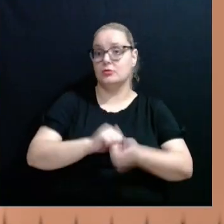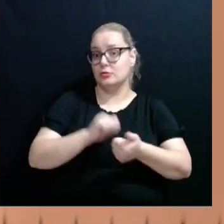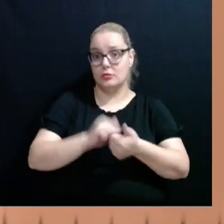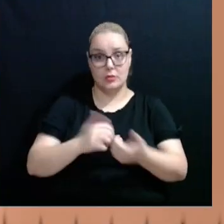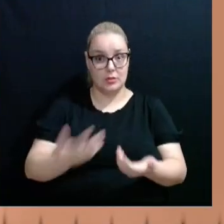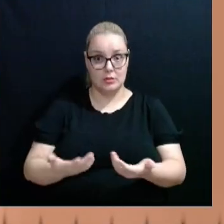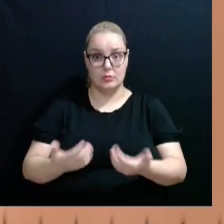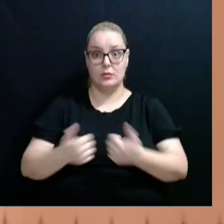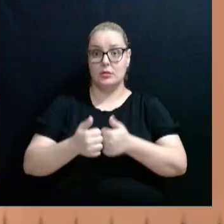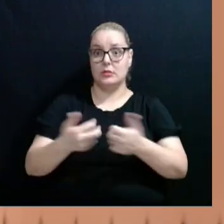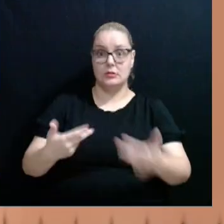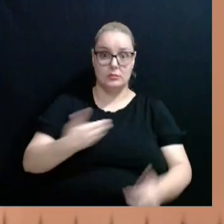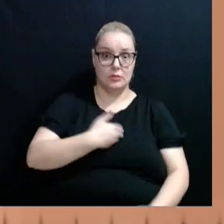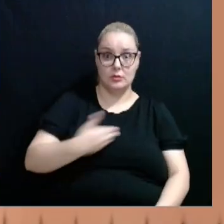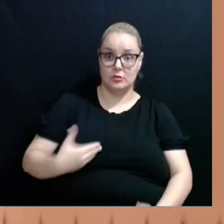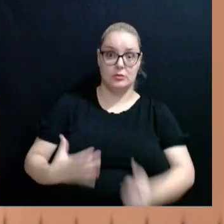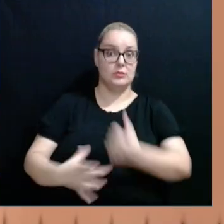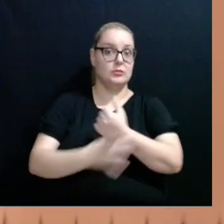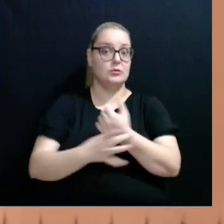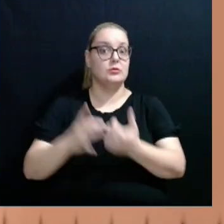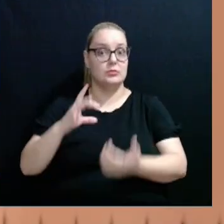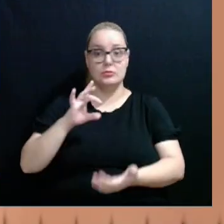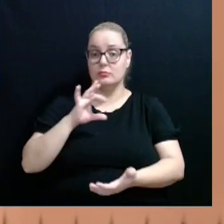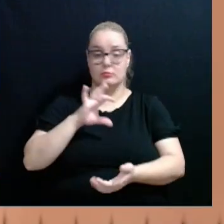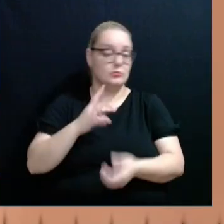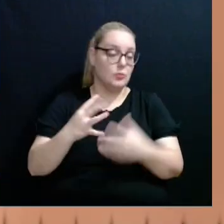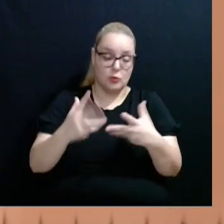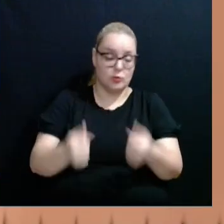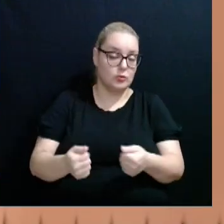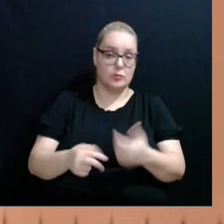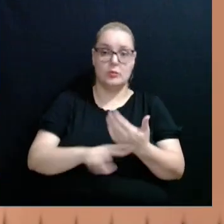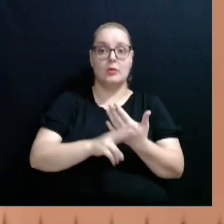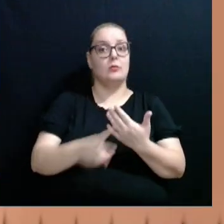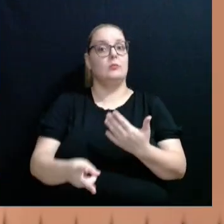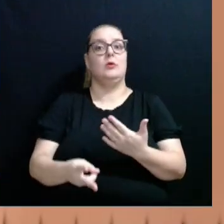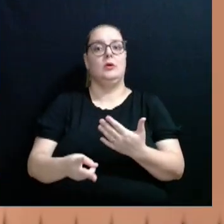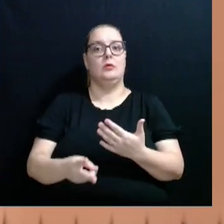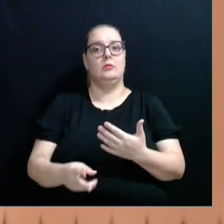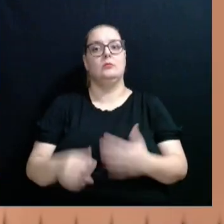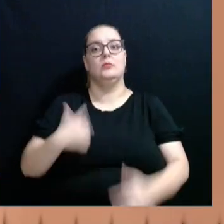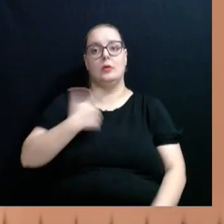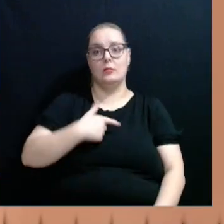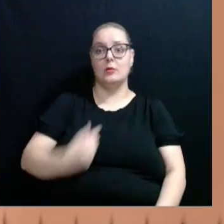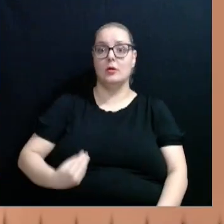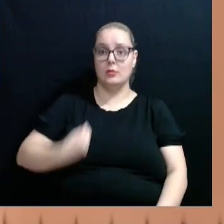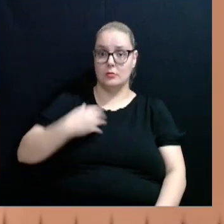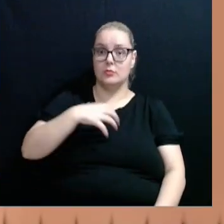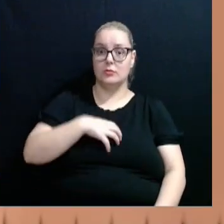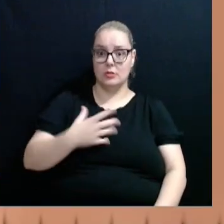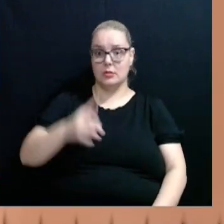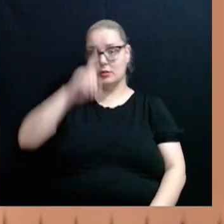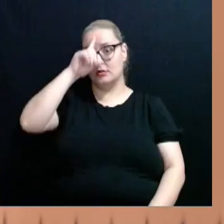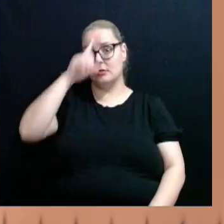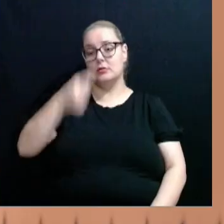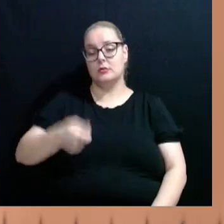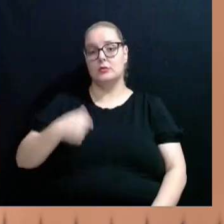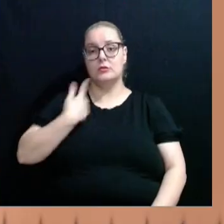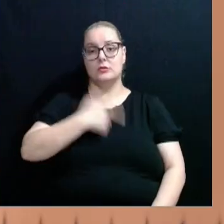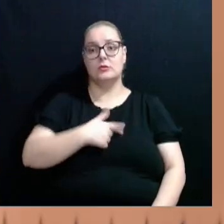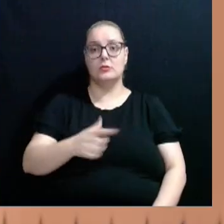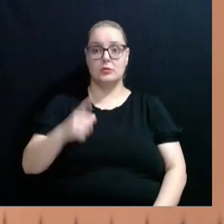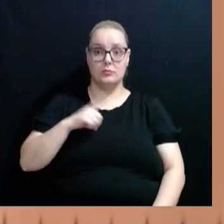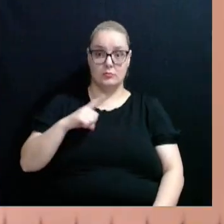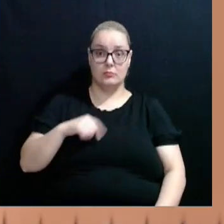público seguro de qualidade, tudo isso tem impacto sobre as nossas condições de vida e vão determinar se a gente vai ter mais ou